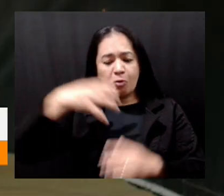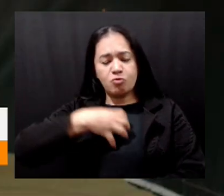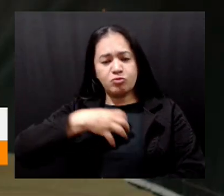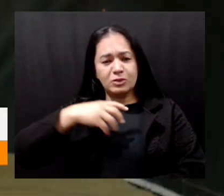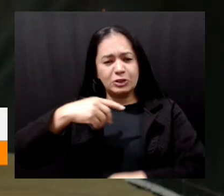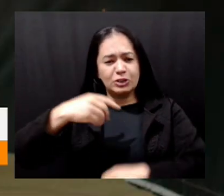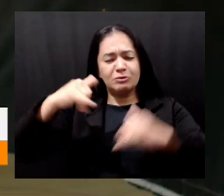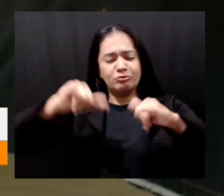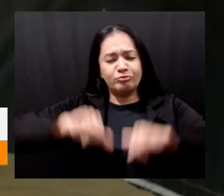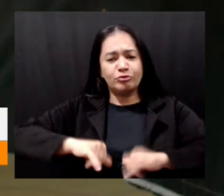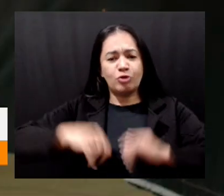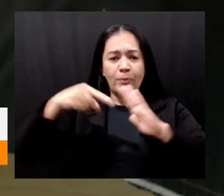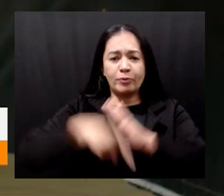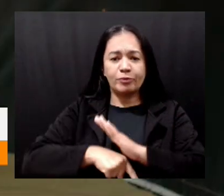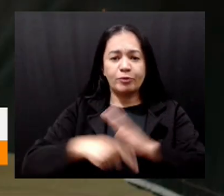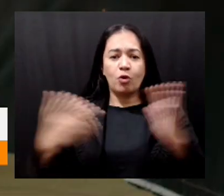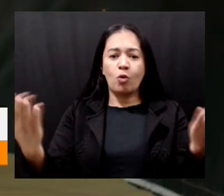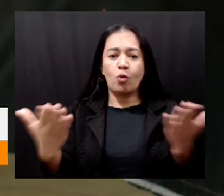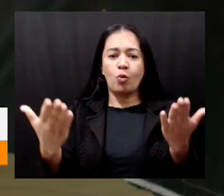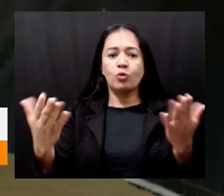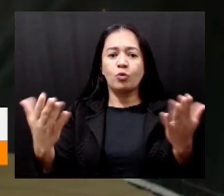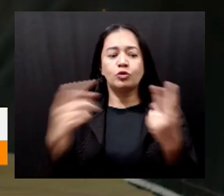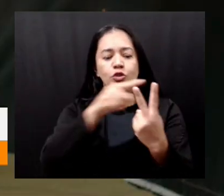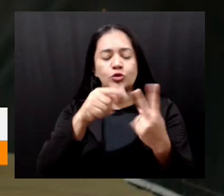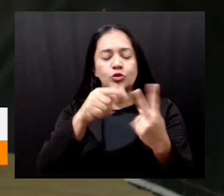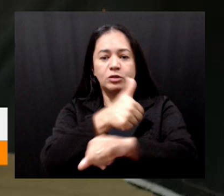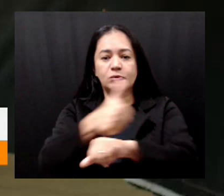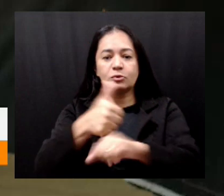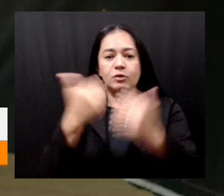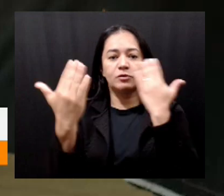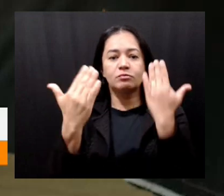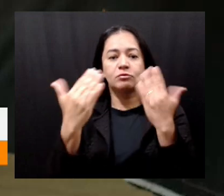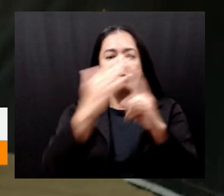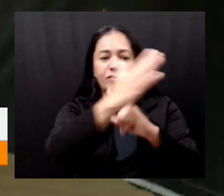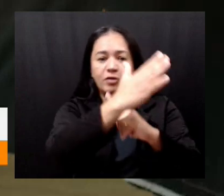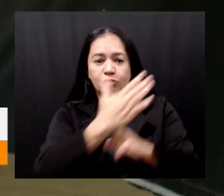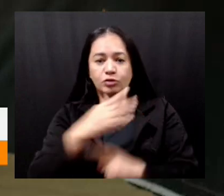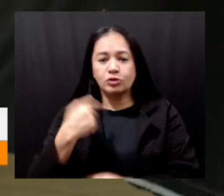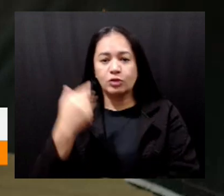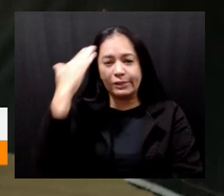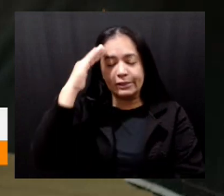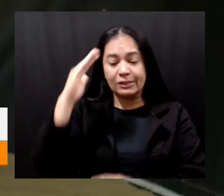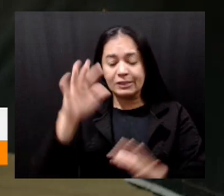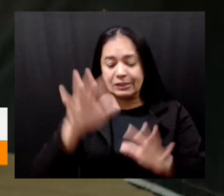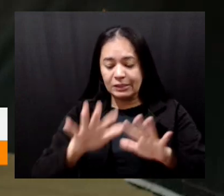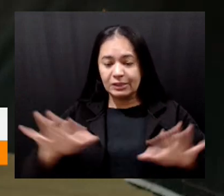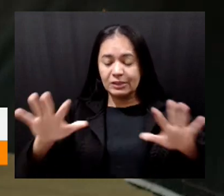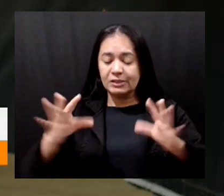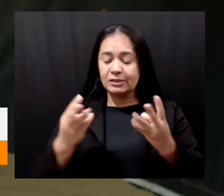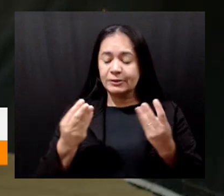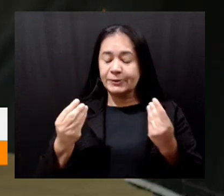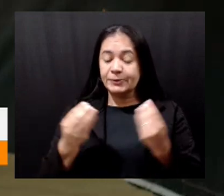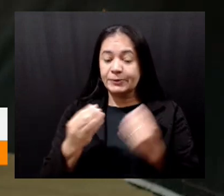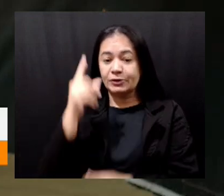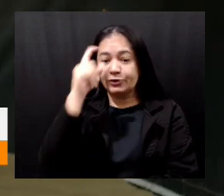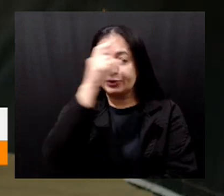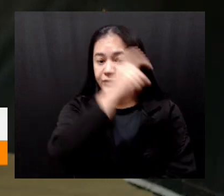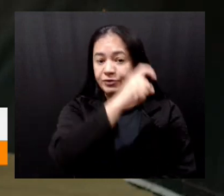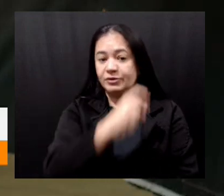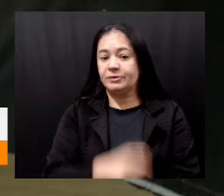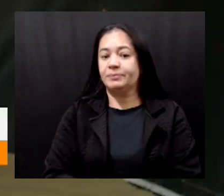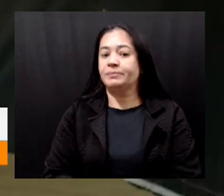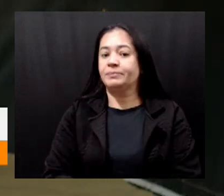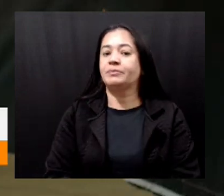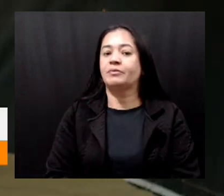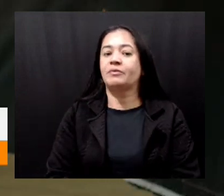profissionais da psicologia que vão nos ajudar a entender esse cenário complexo e muito sensível, né? Então, a gente já dá as boas-vindas, considerações